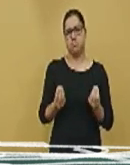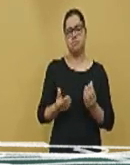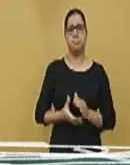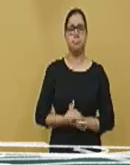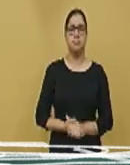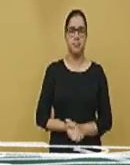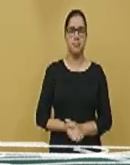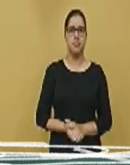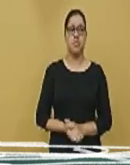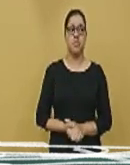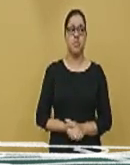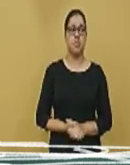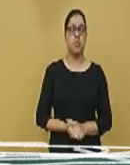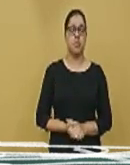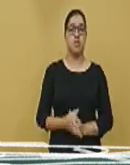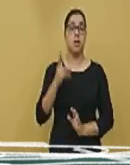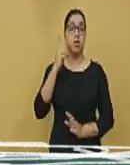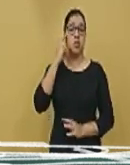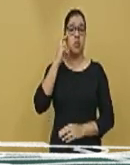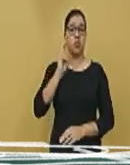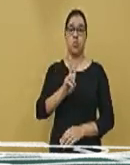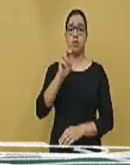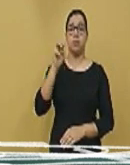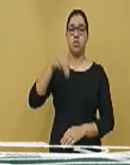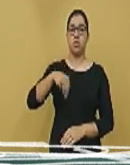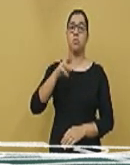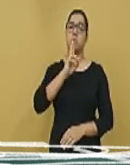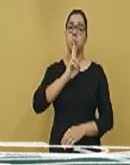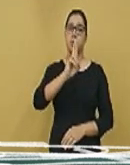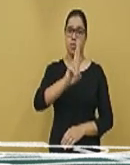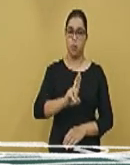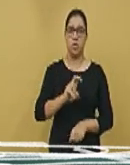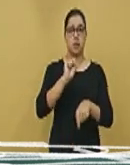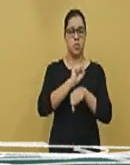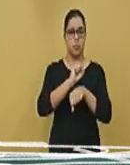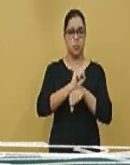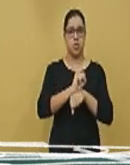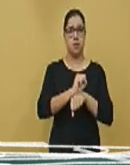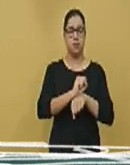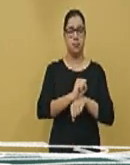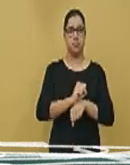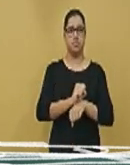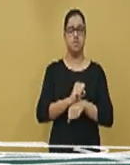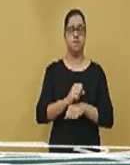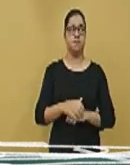Professor, você tem 2 minutos para a resposta. Só um instante para esperar o cronômetro.